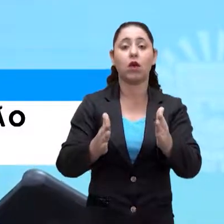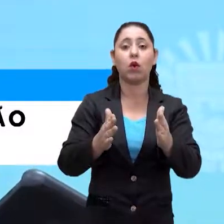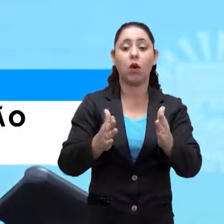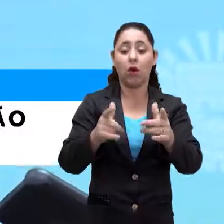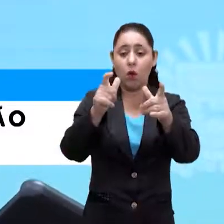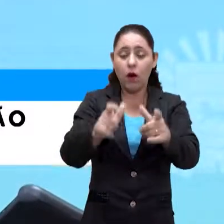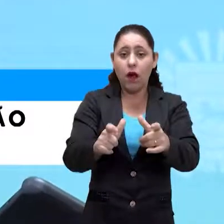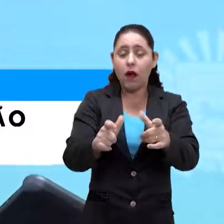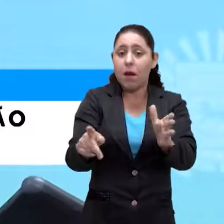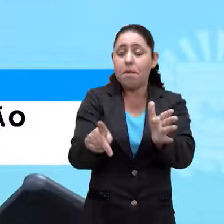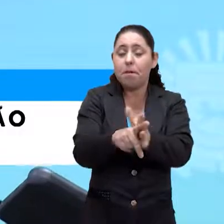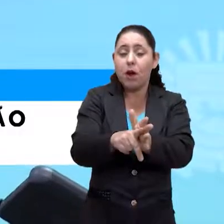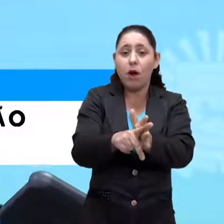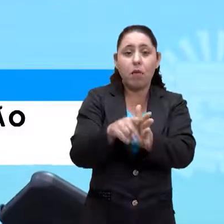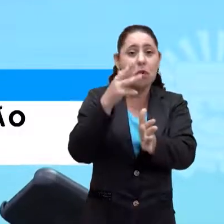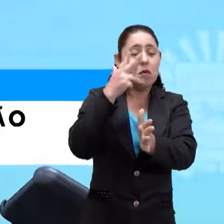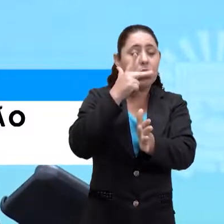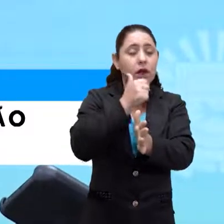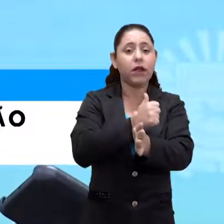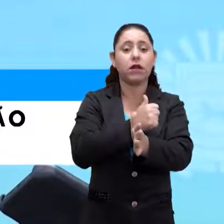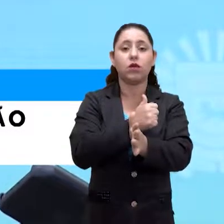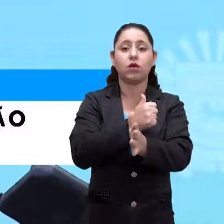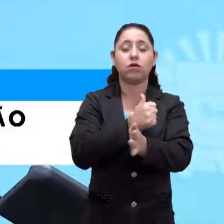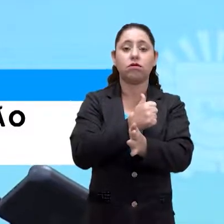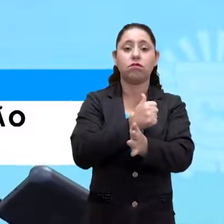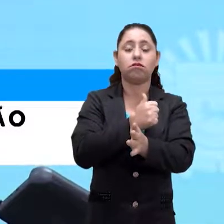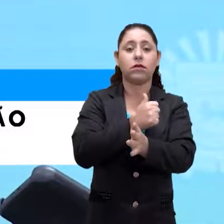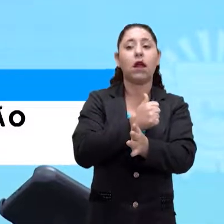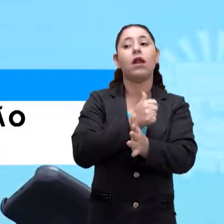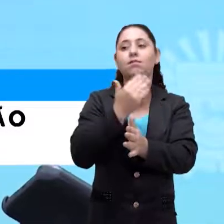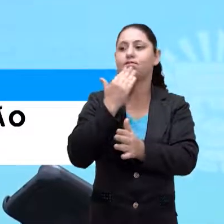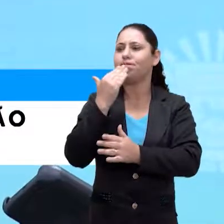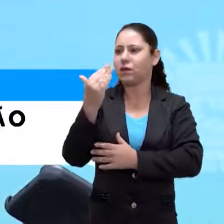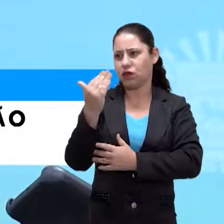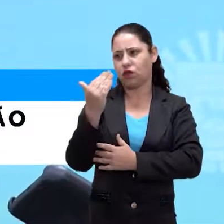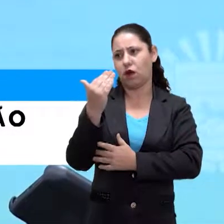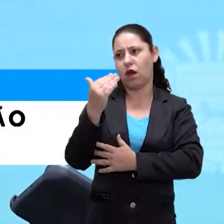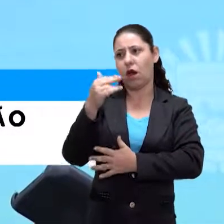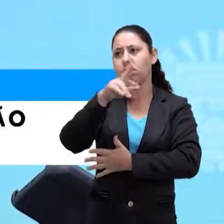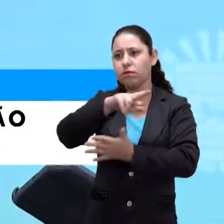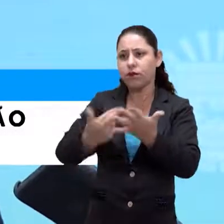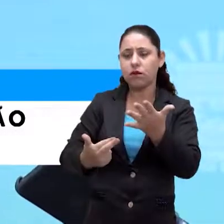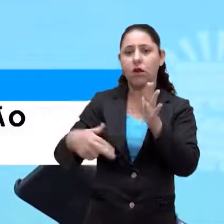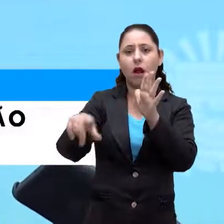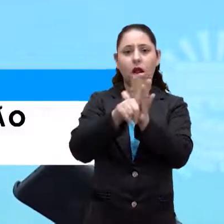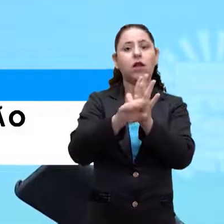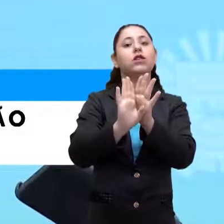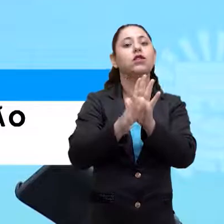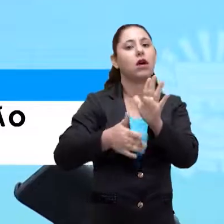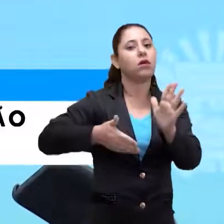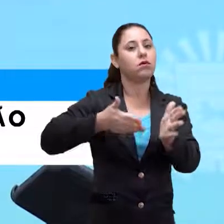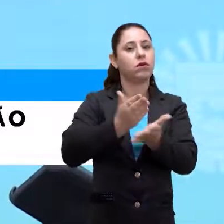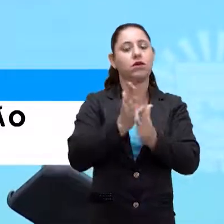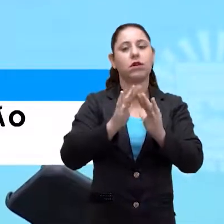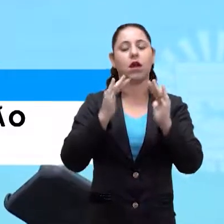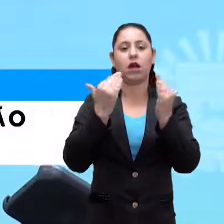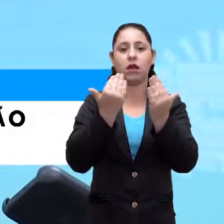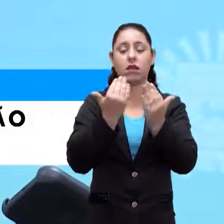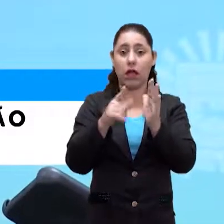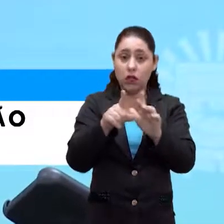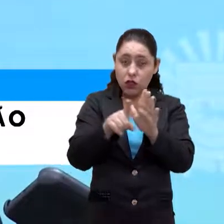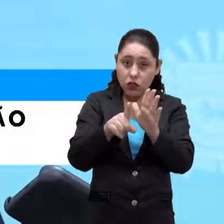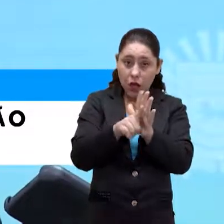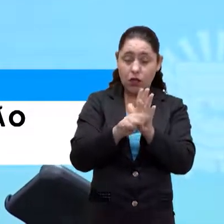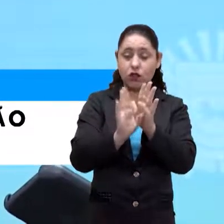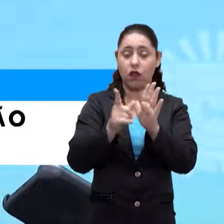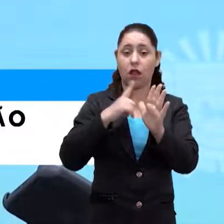nosso paraíso. Então, preocupada com isso, ela veio pedir para regulamentar uma lei que nós aprovamos nessa